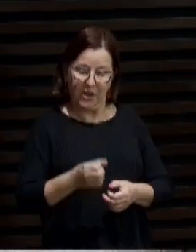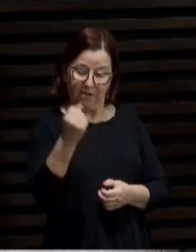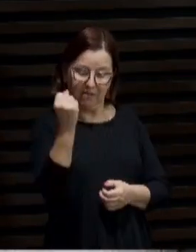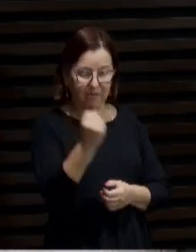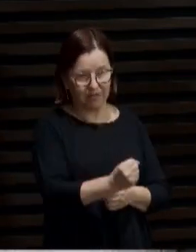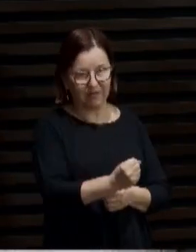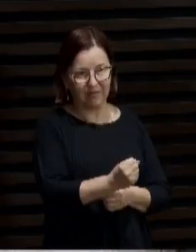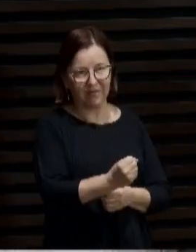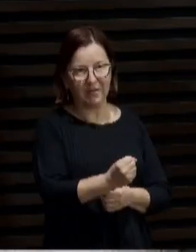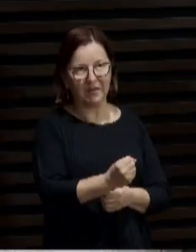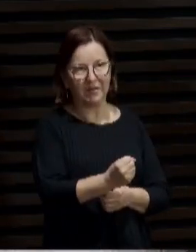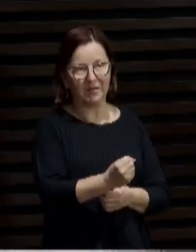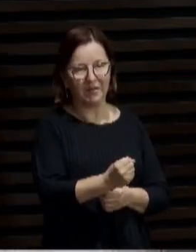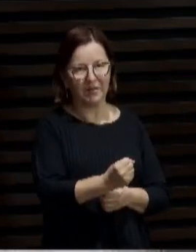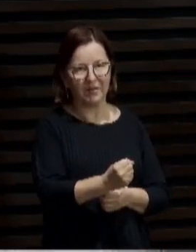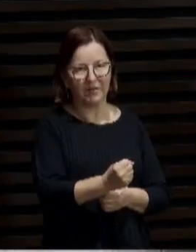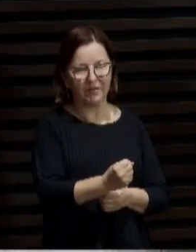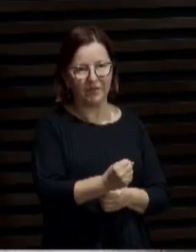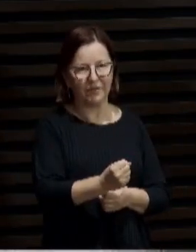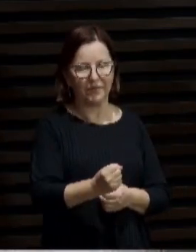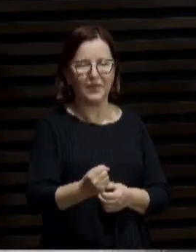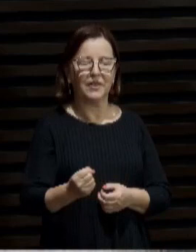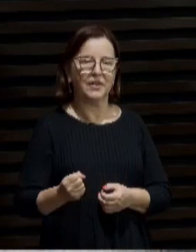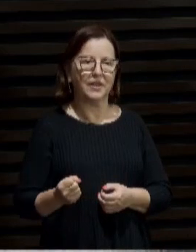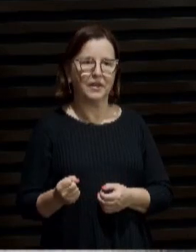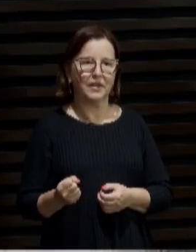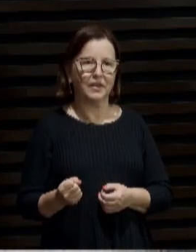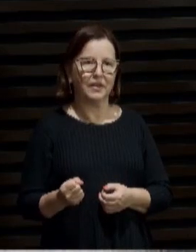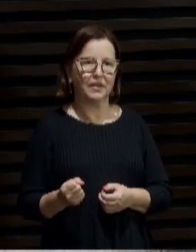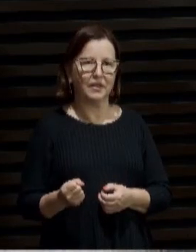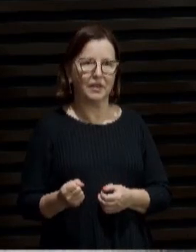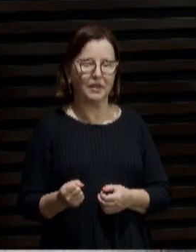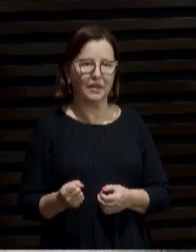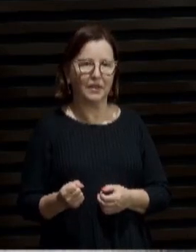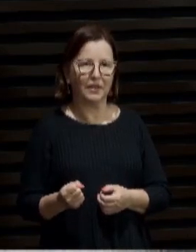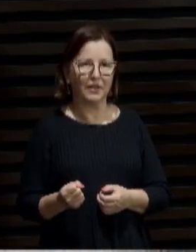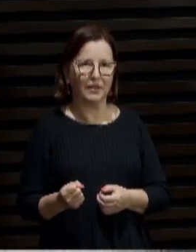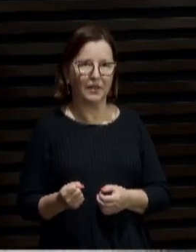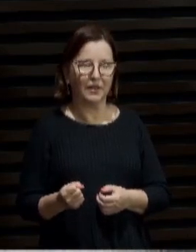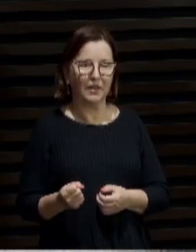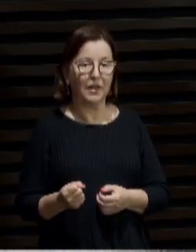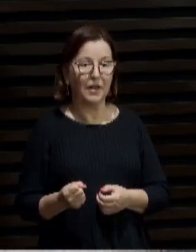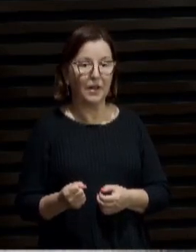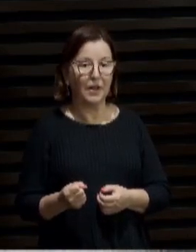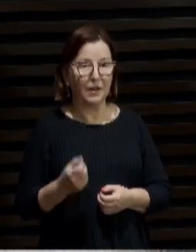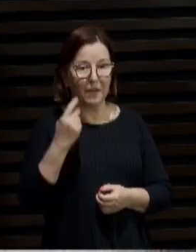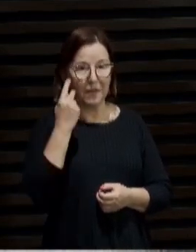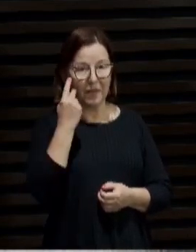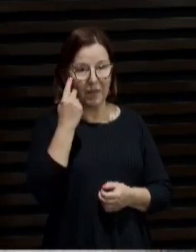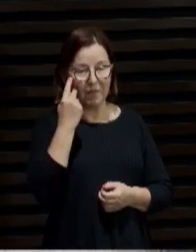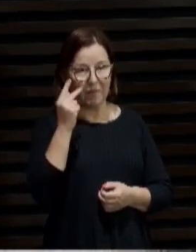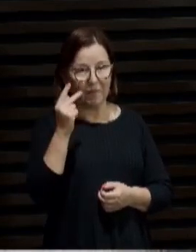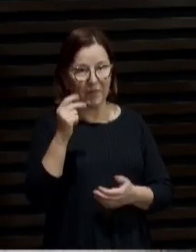sacrificado, e ali era em pagamento pelo pecado. Só que na sequência você vai ver que